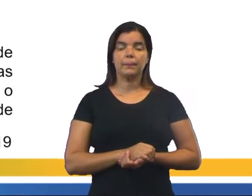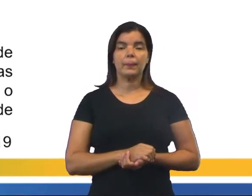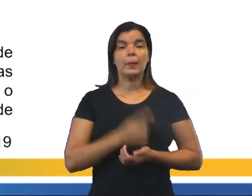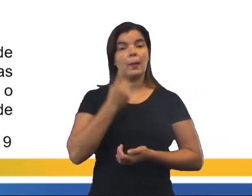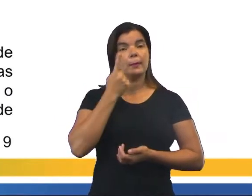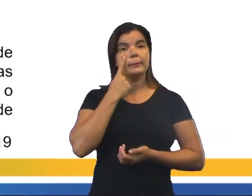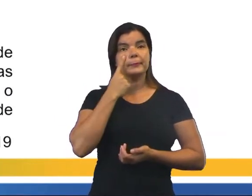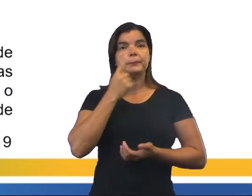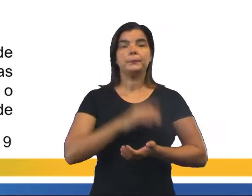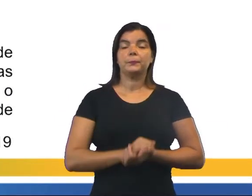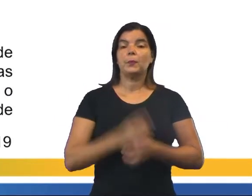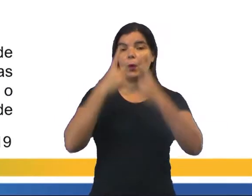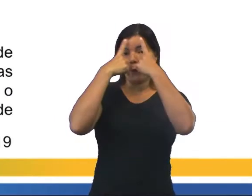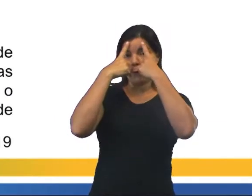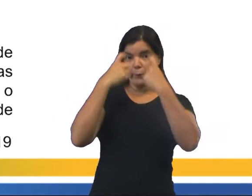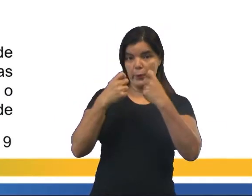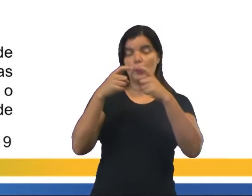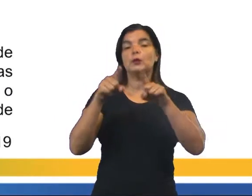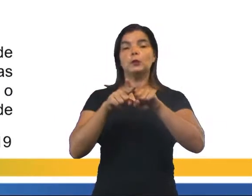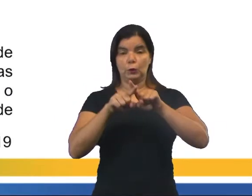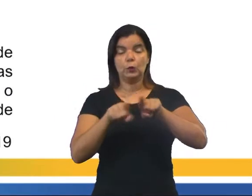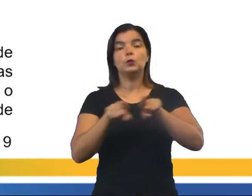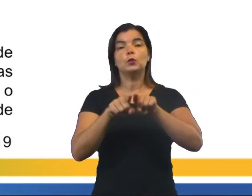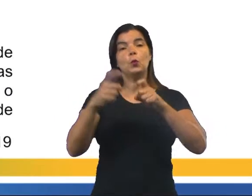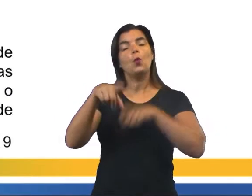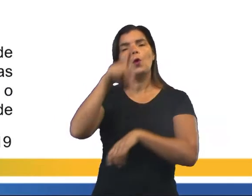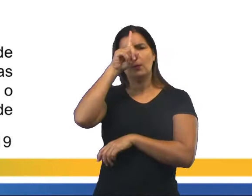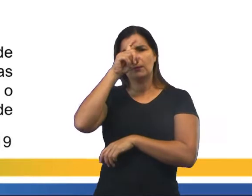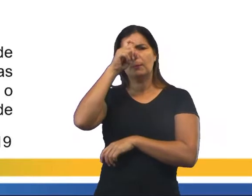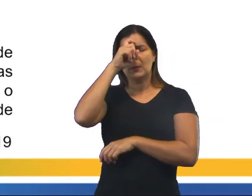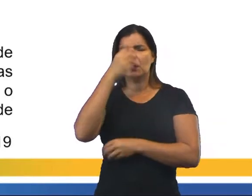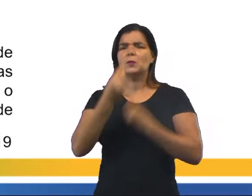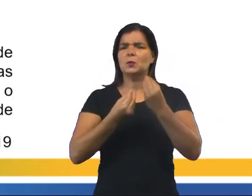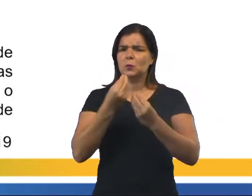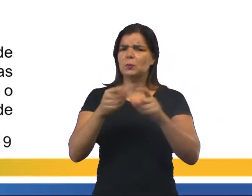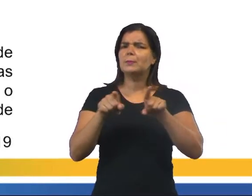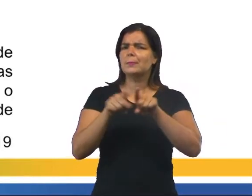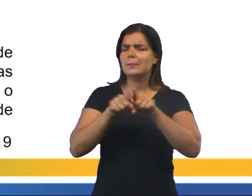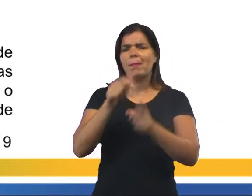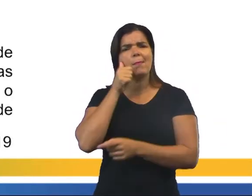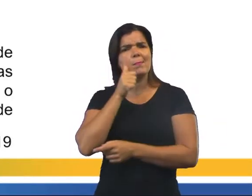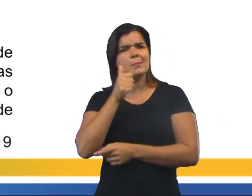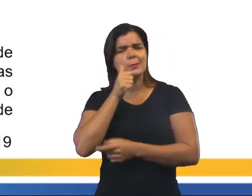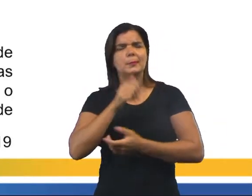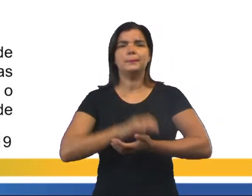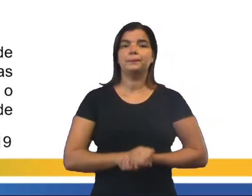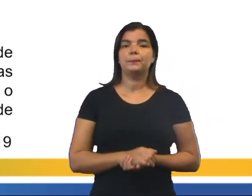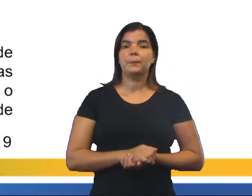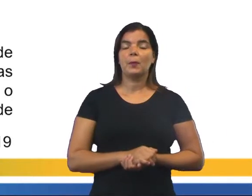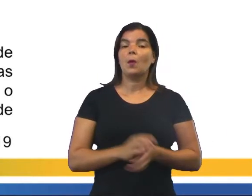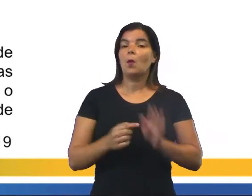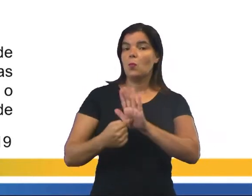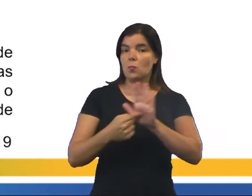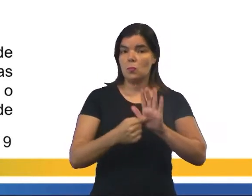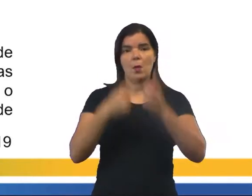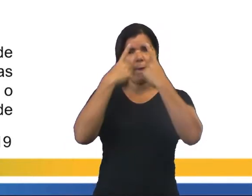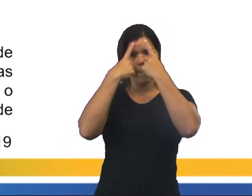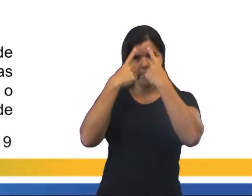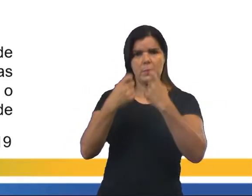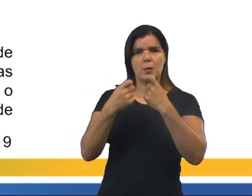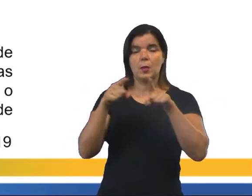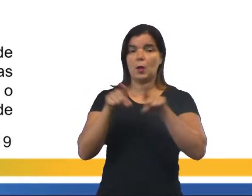Vamos lá. Violência obstétrica, uma forma de desumanização das mulheres. A expressão